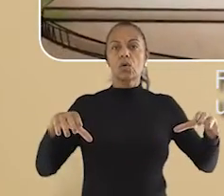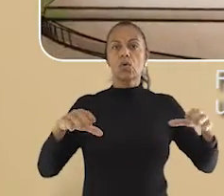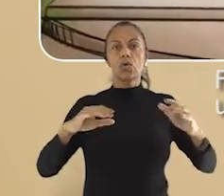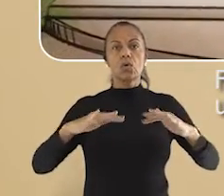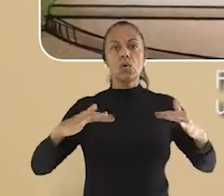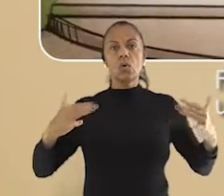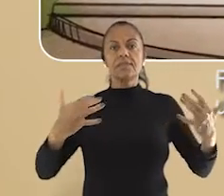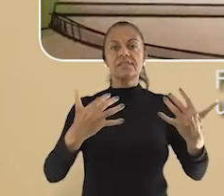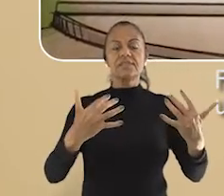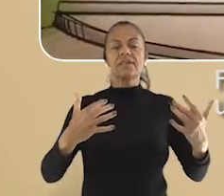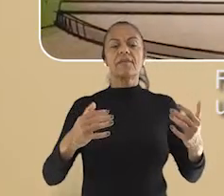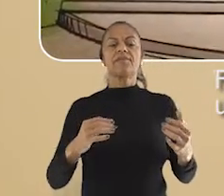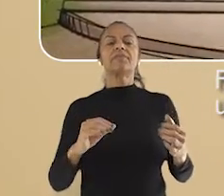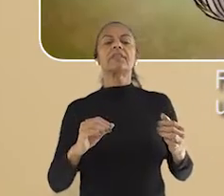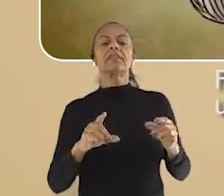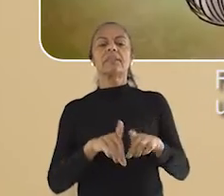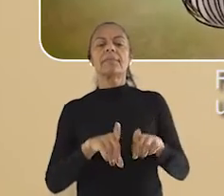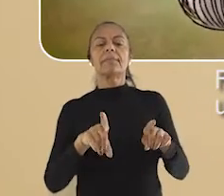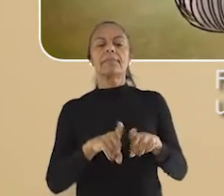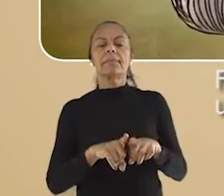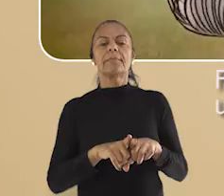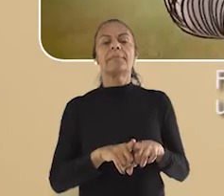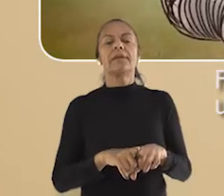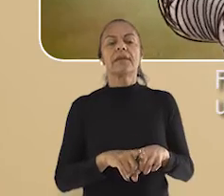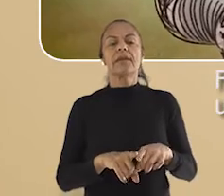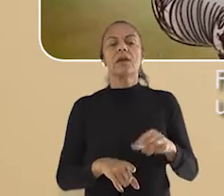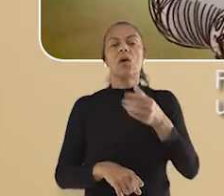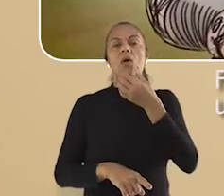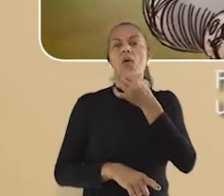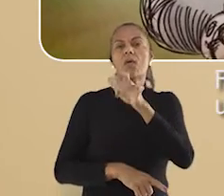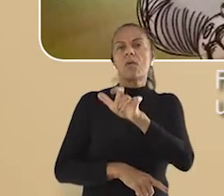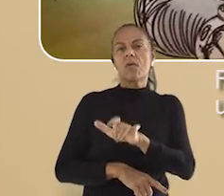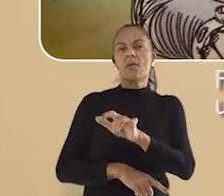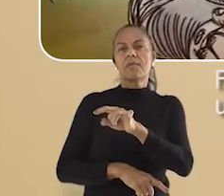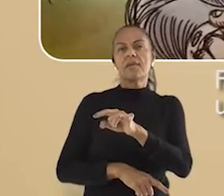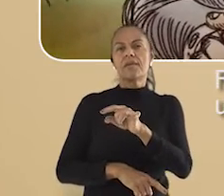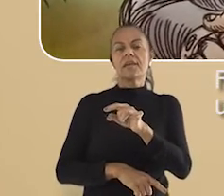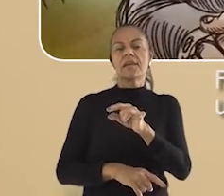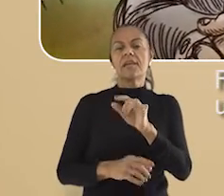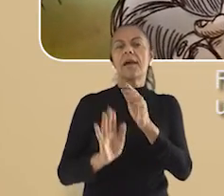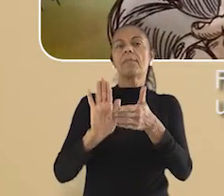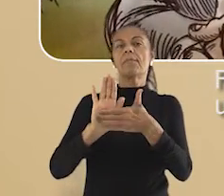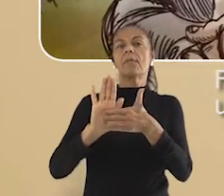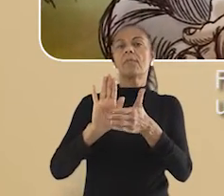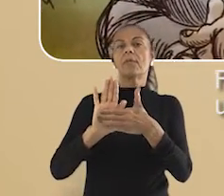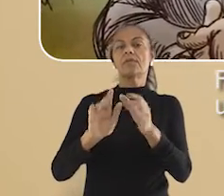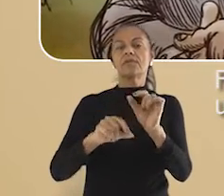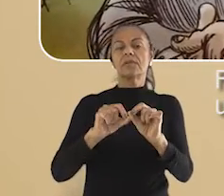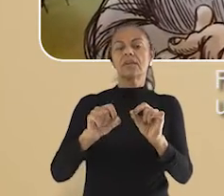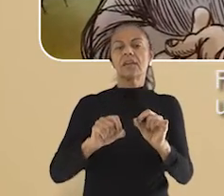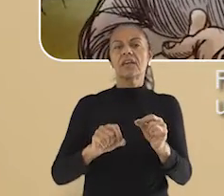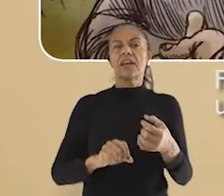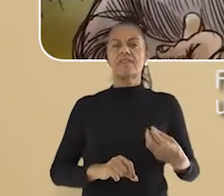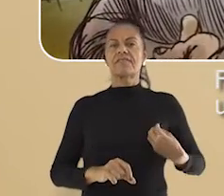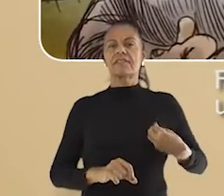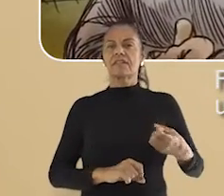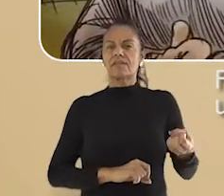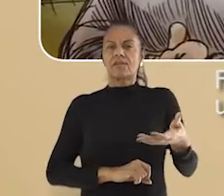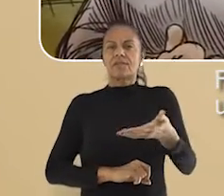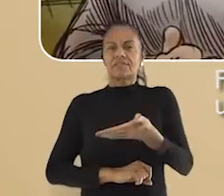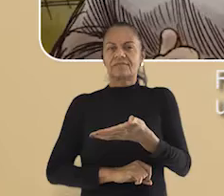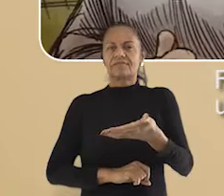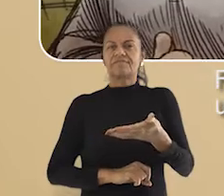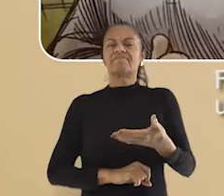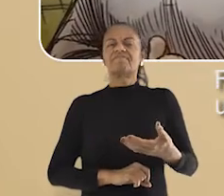igrejas de bairro, clubes, lugares que podem ser acessados à distância de uma caminhada curta. Segundo Lúcio Costa,